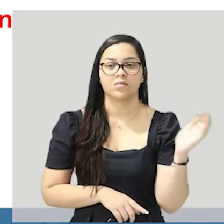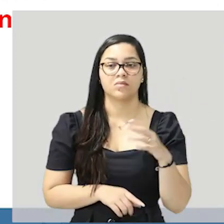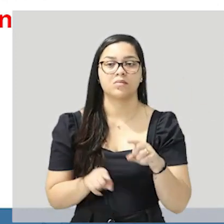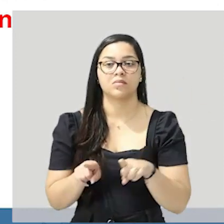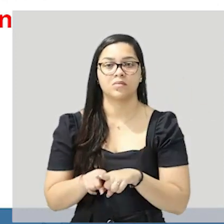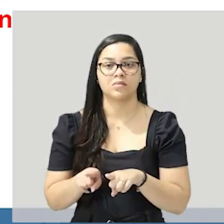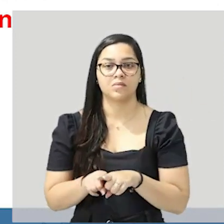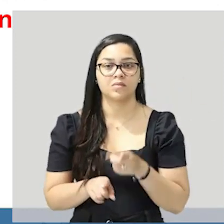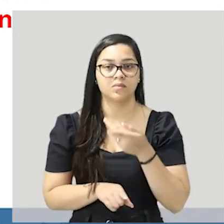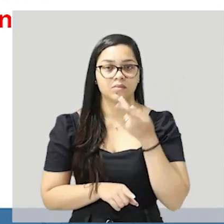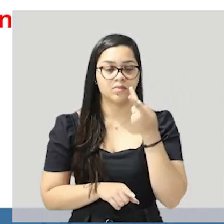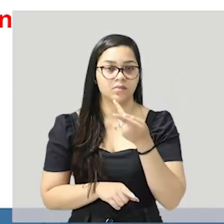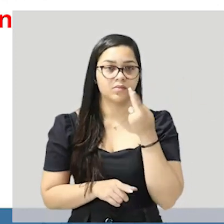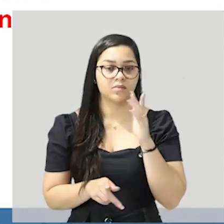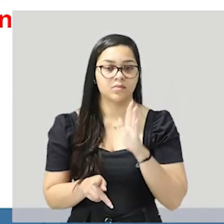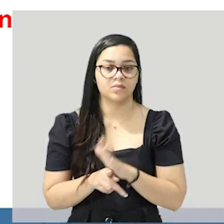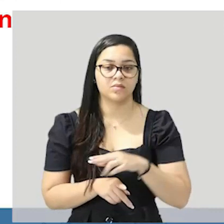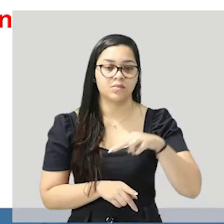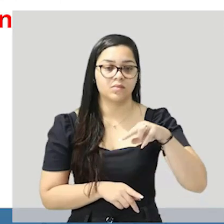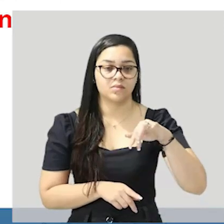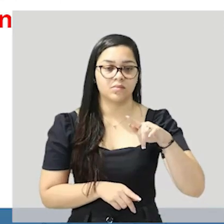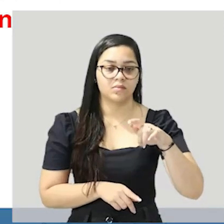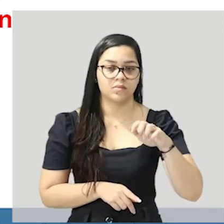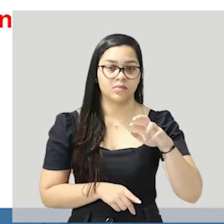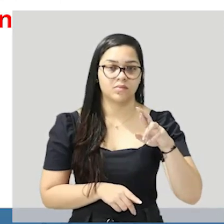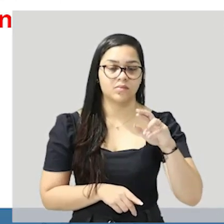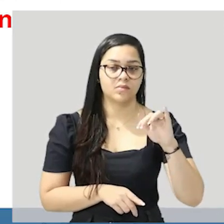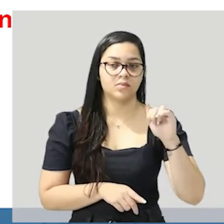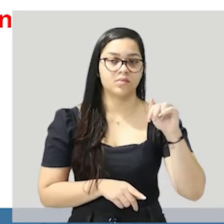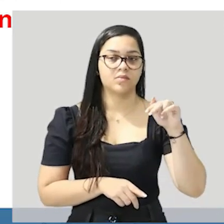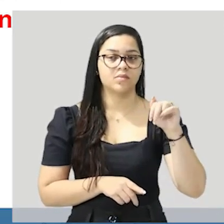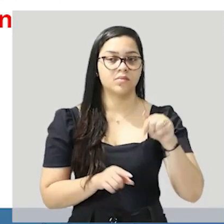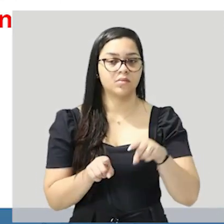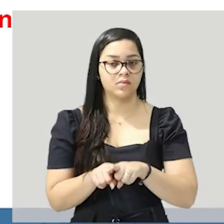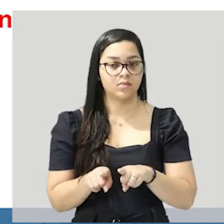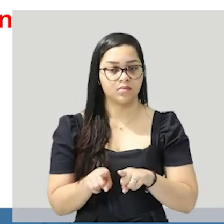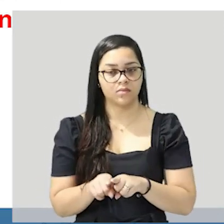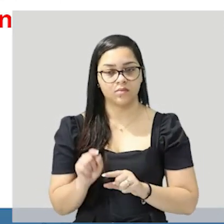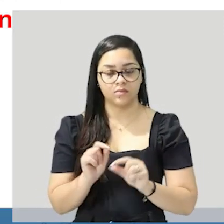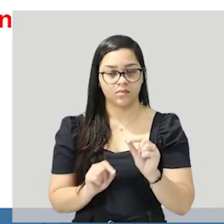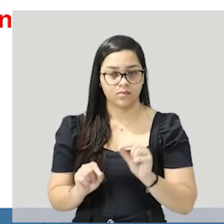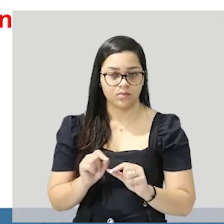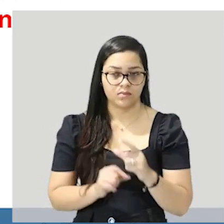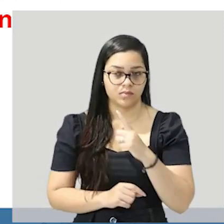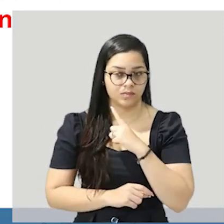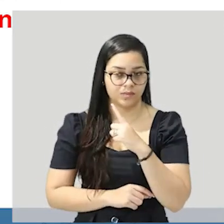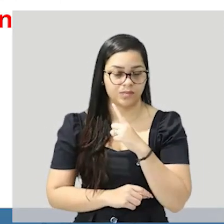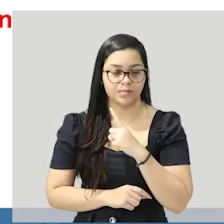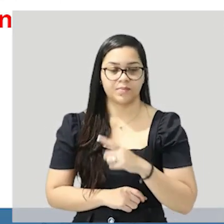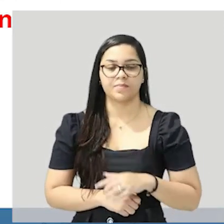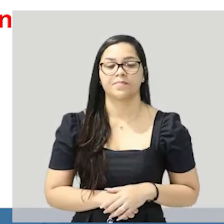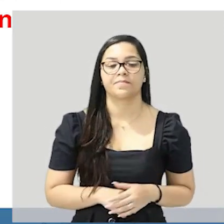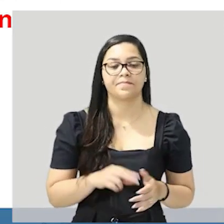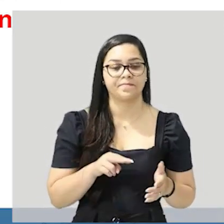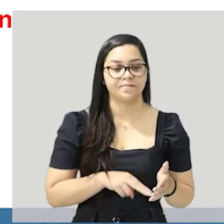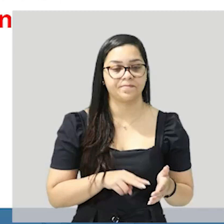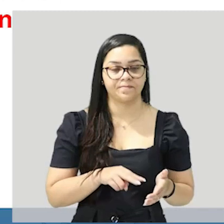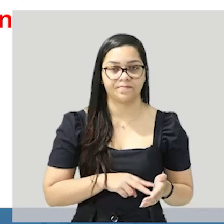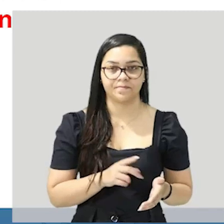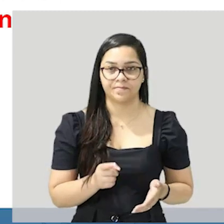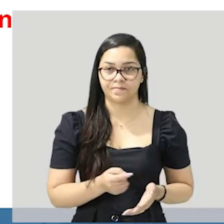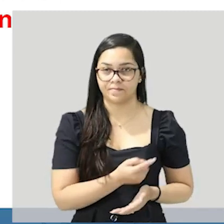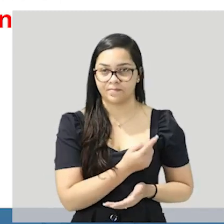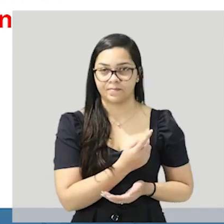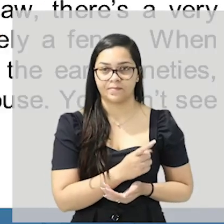uma escritora nigeriana, tá bom? Em uma entrevista, a escritora nigeriana Ayobami